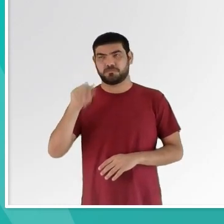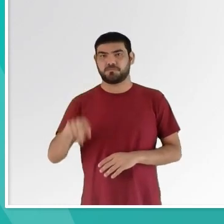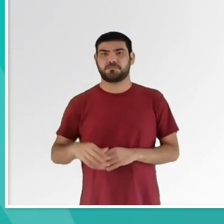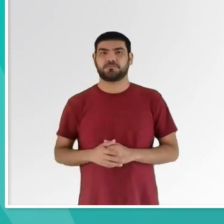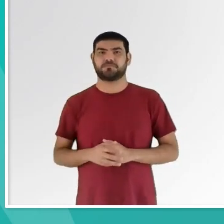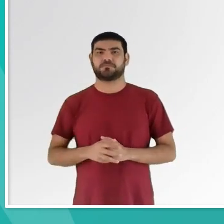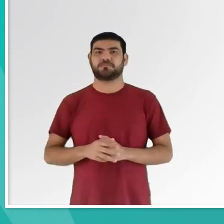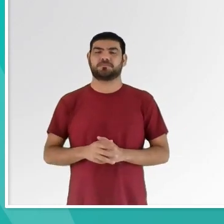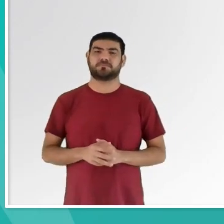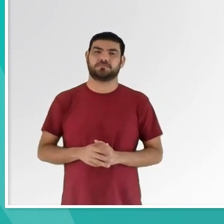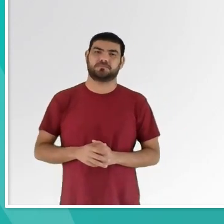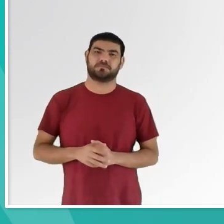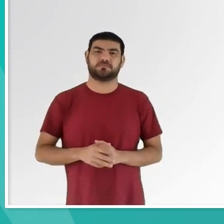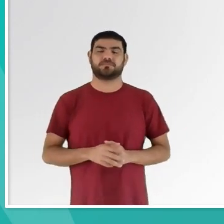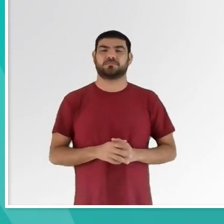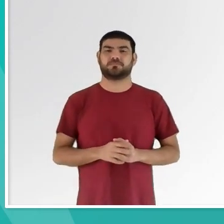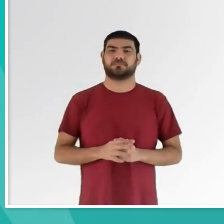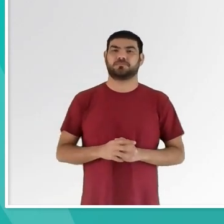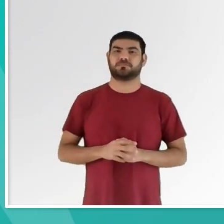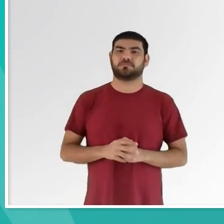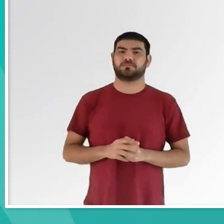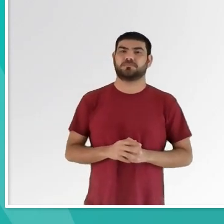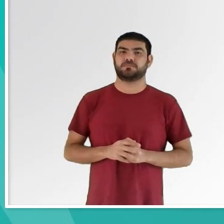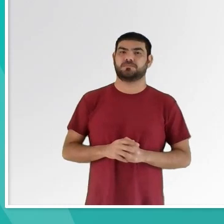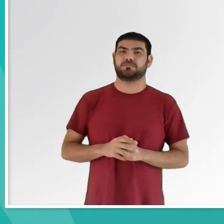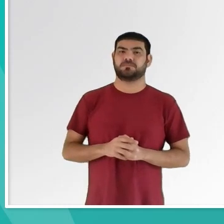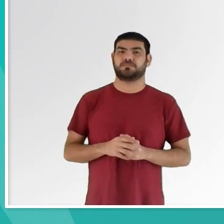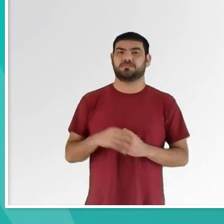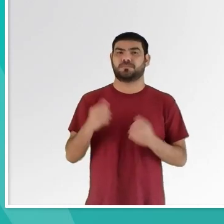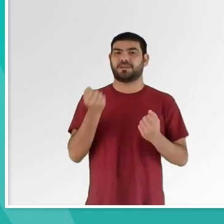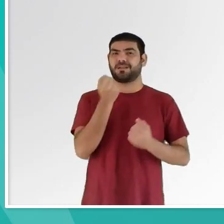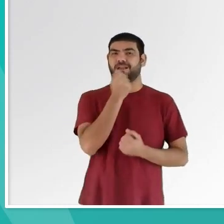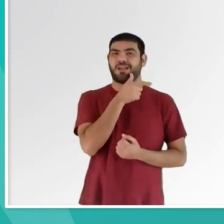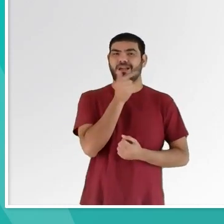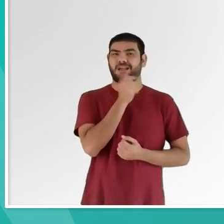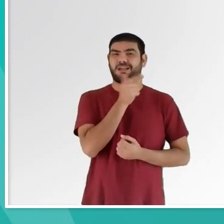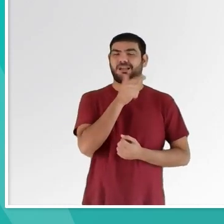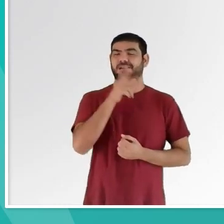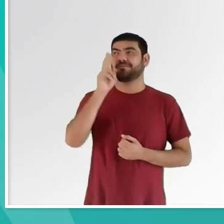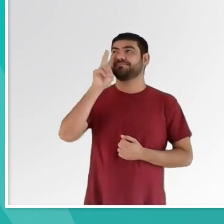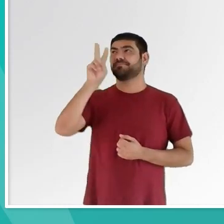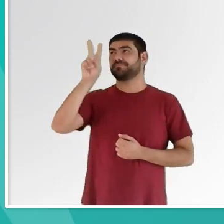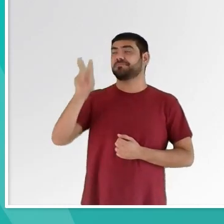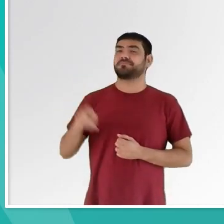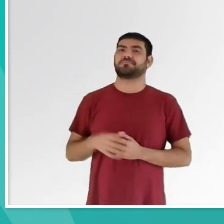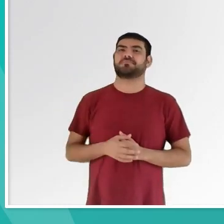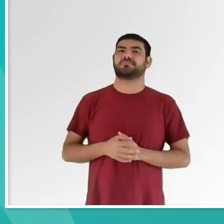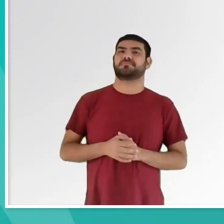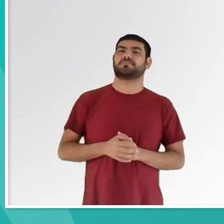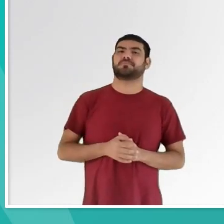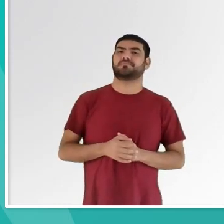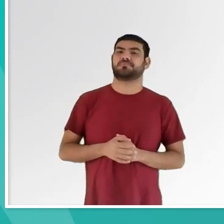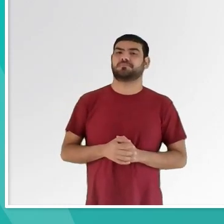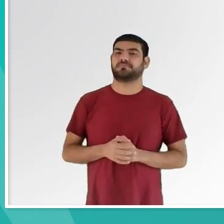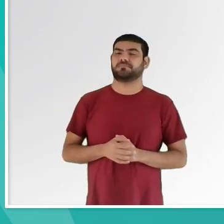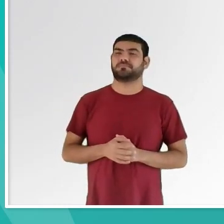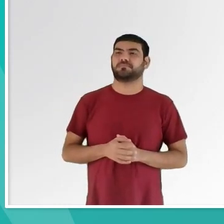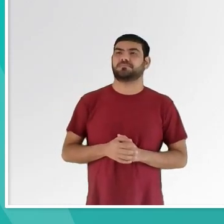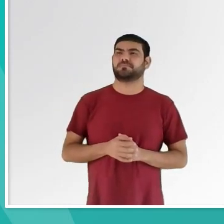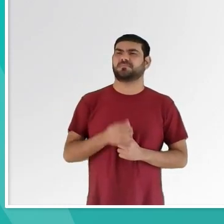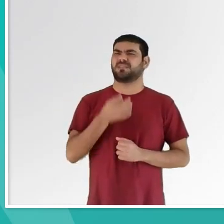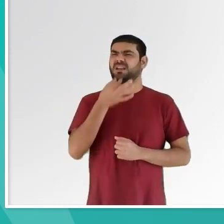Cartoon é um desenho humorístico, animado ou não de caráter extremamente crítico, que retrata